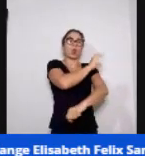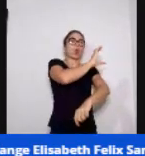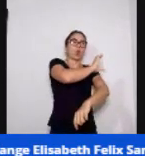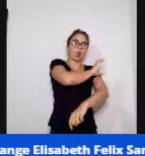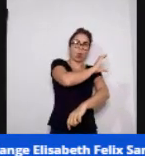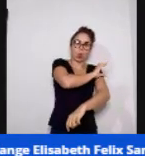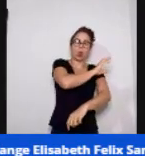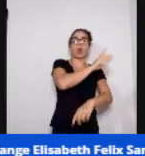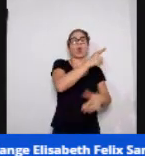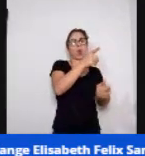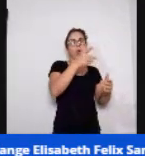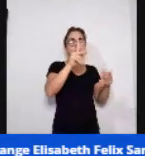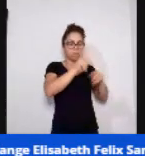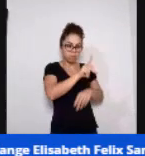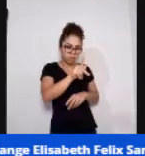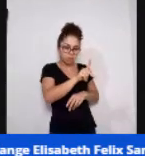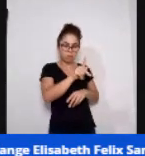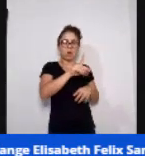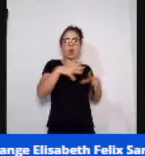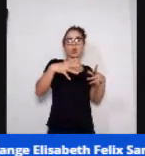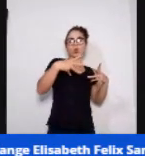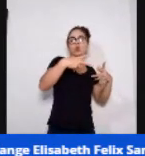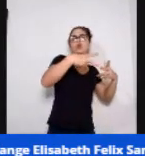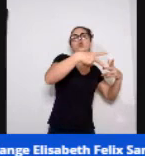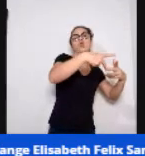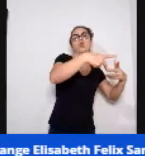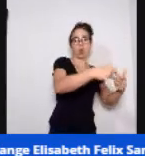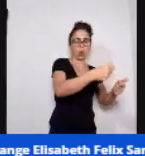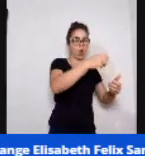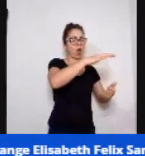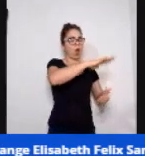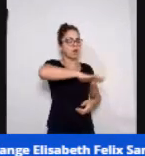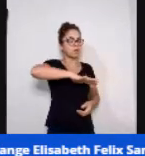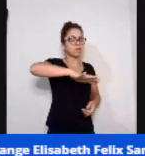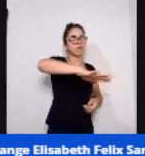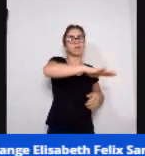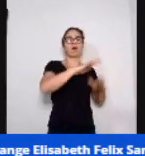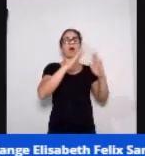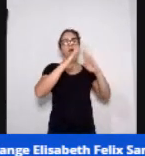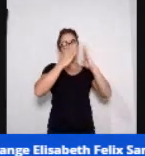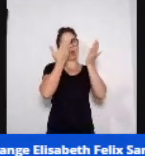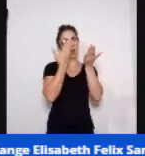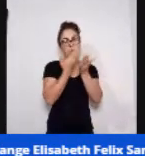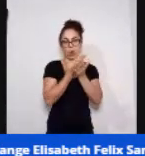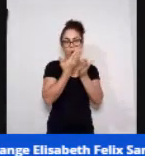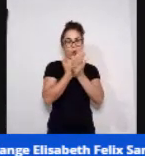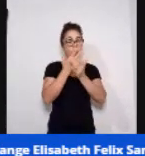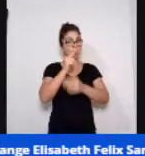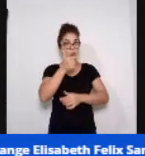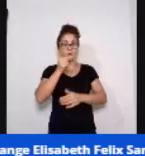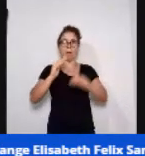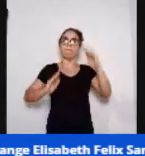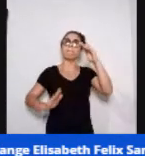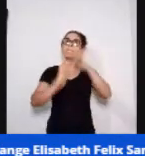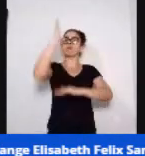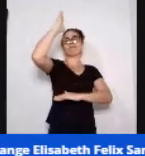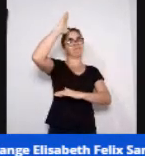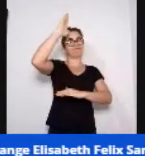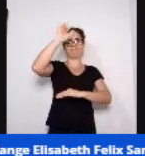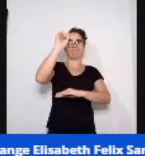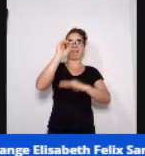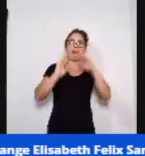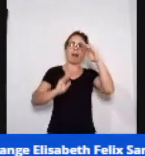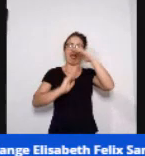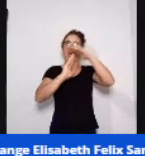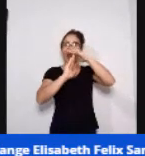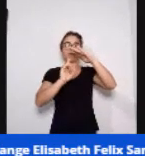professores, os funcionários administrativos, de toda a comunidade escolar, não tem barreira que a gente não vai vencer. Nós vamos vencer. Os